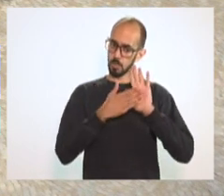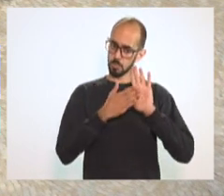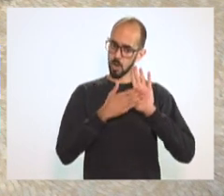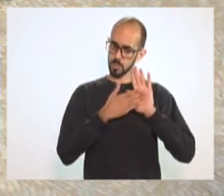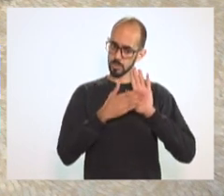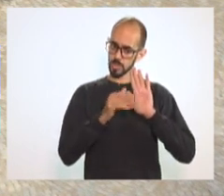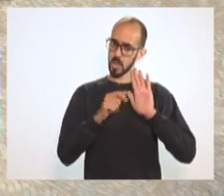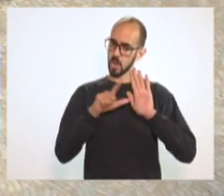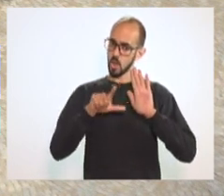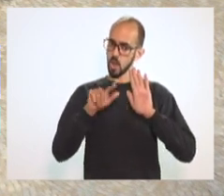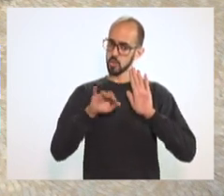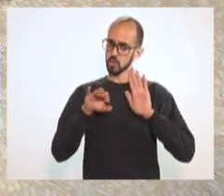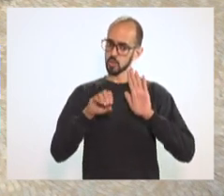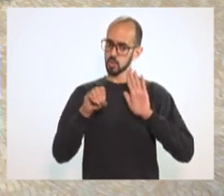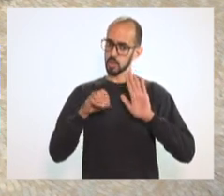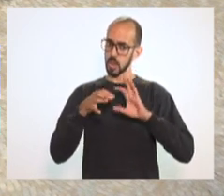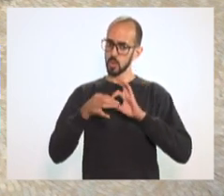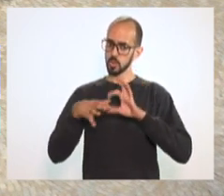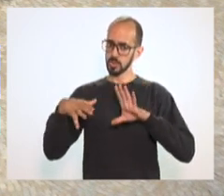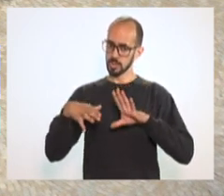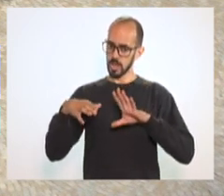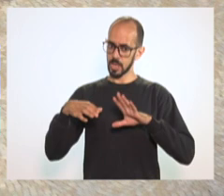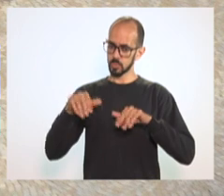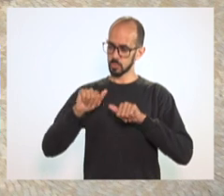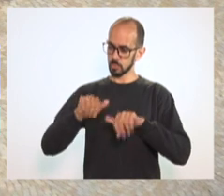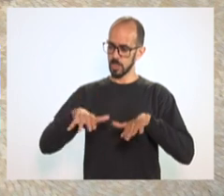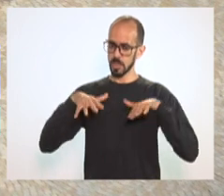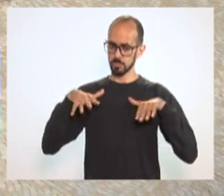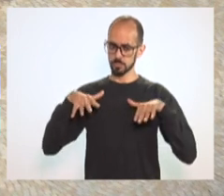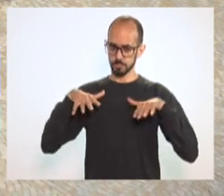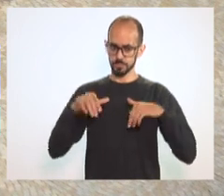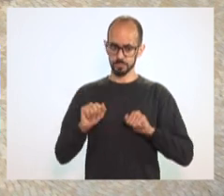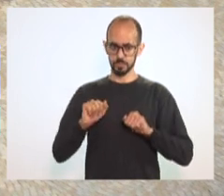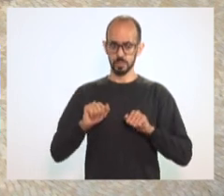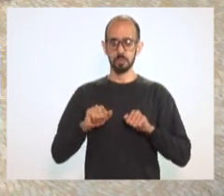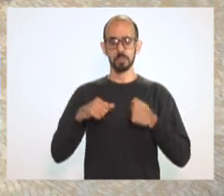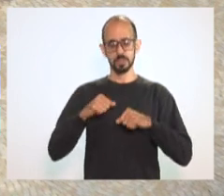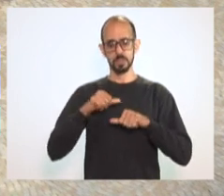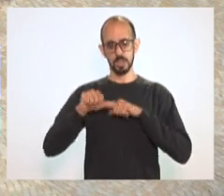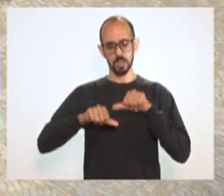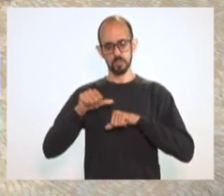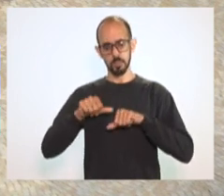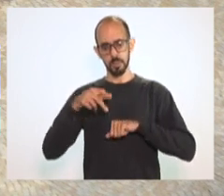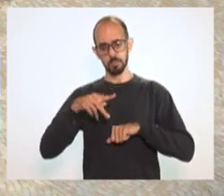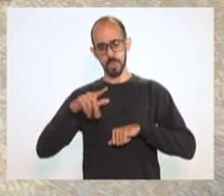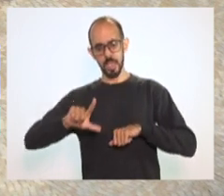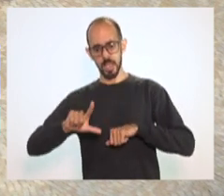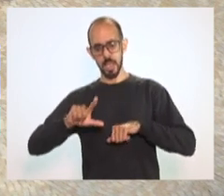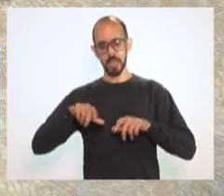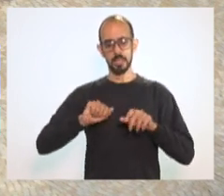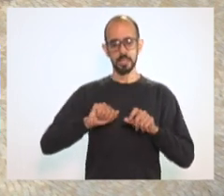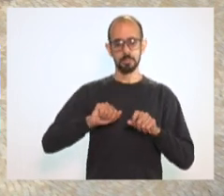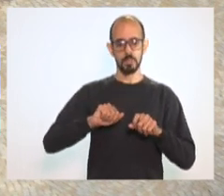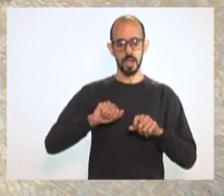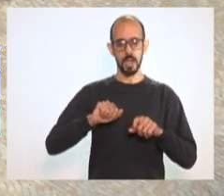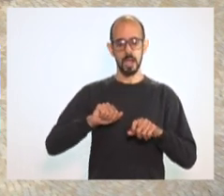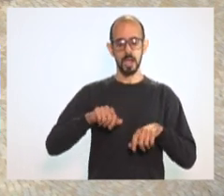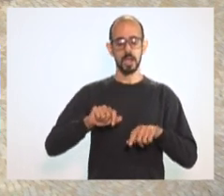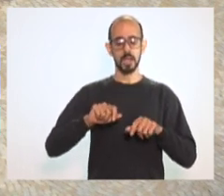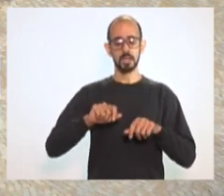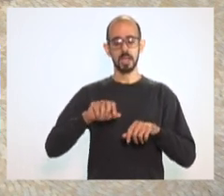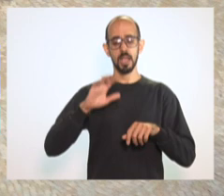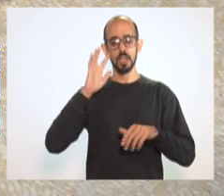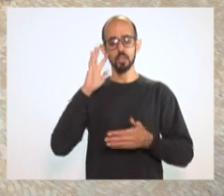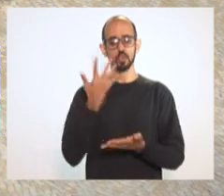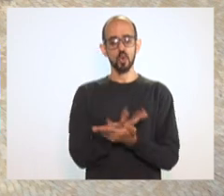autorizado para o plenário que tem uma emenda transformando o PL em projeto de resolução é só